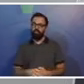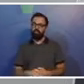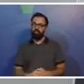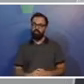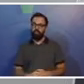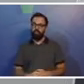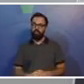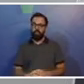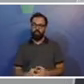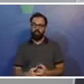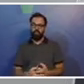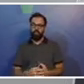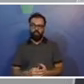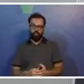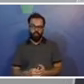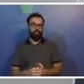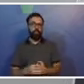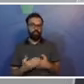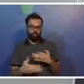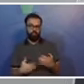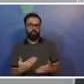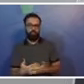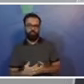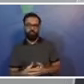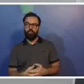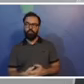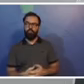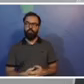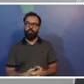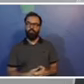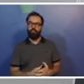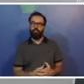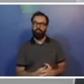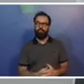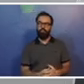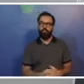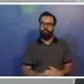certo? Próximo passo, resolve isso aqui.